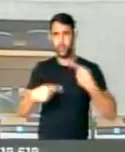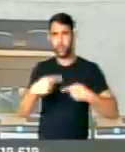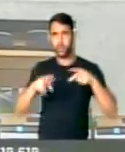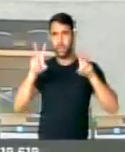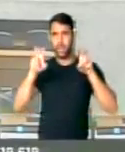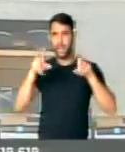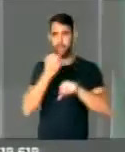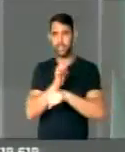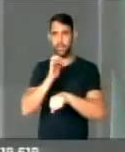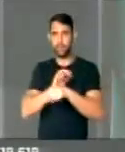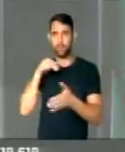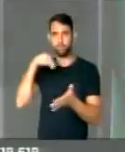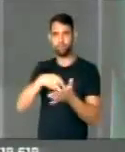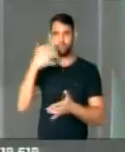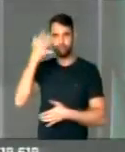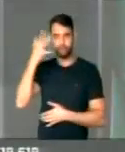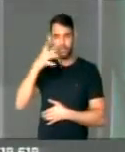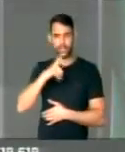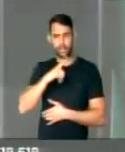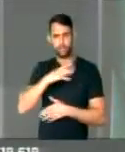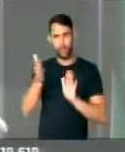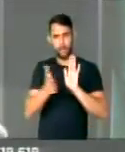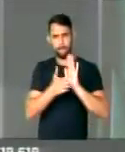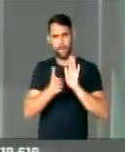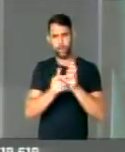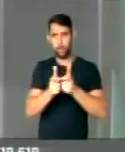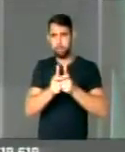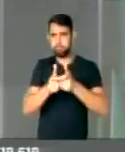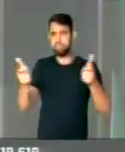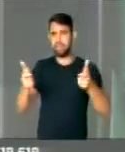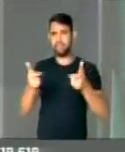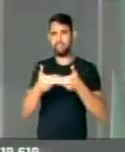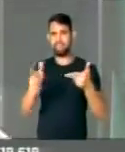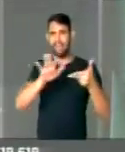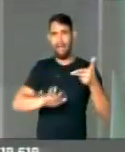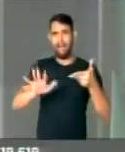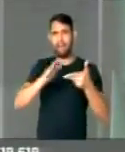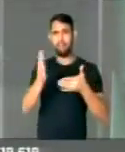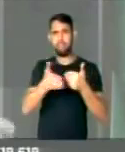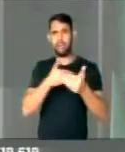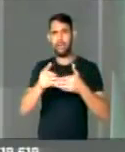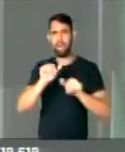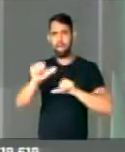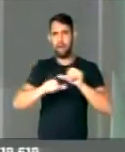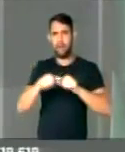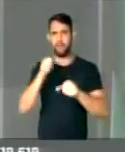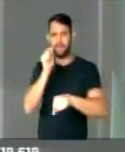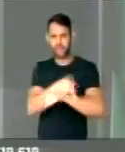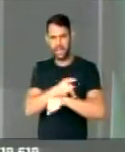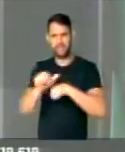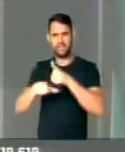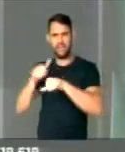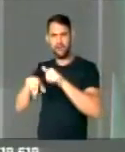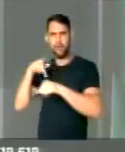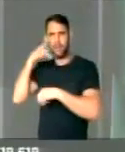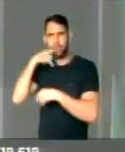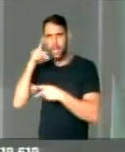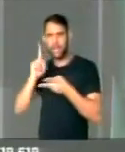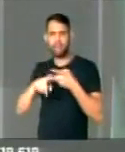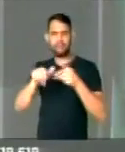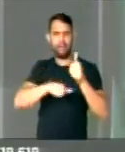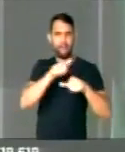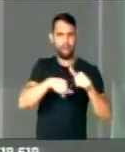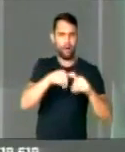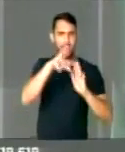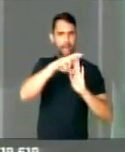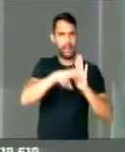assuntos estaduais nesta tribuna. Temos uma pauta tão densa a ser debatida, reforma da Previdência, reforma política, reforma trabalhista,